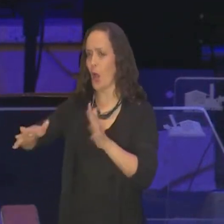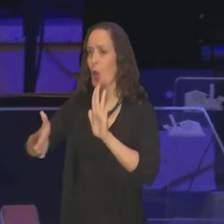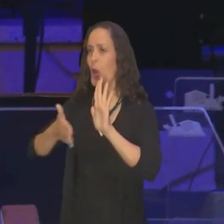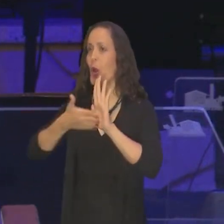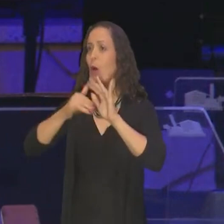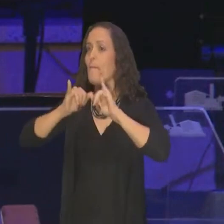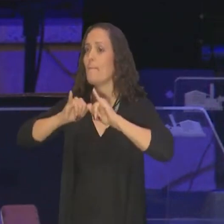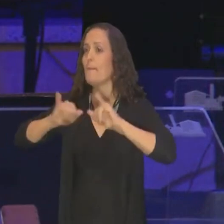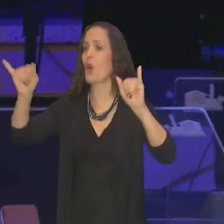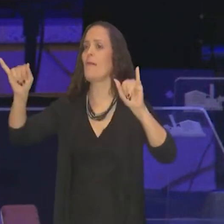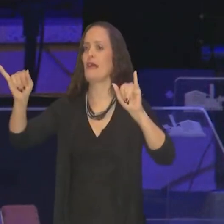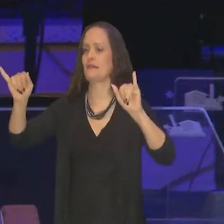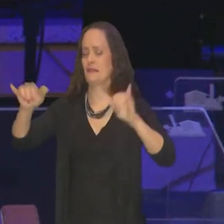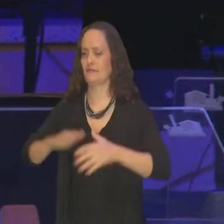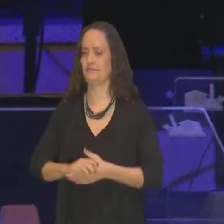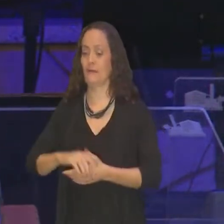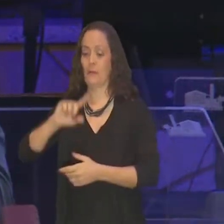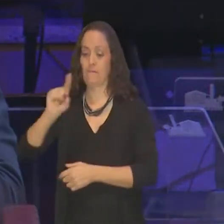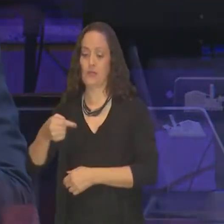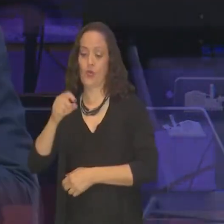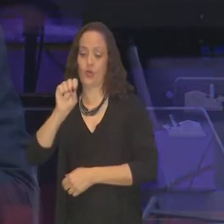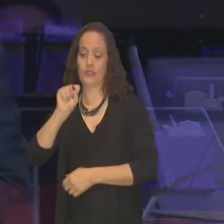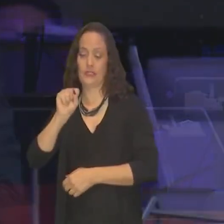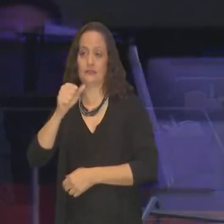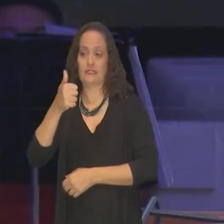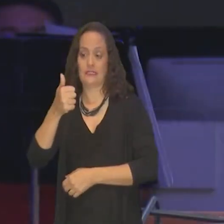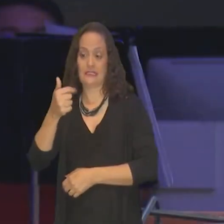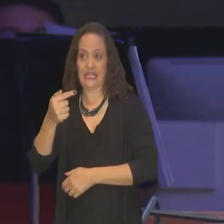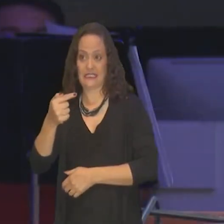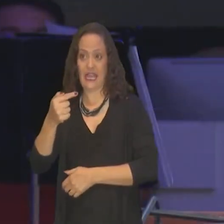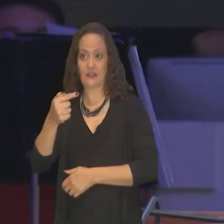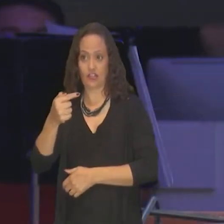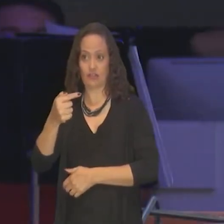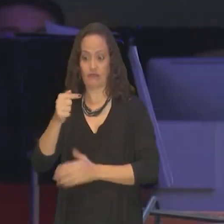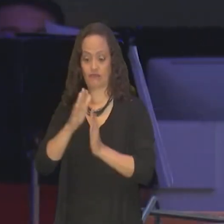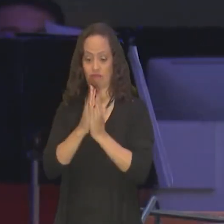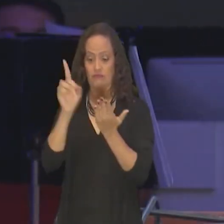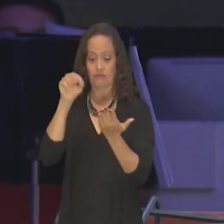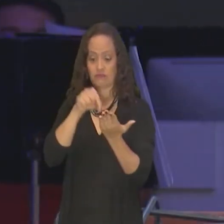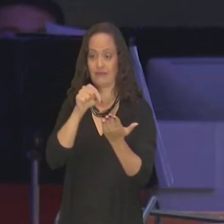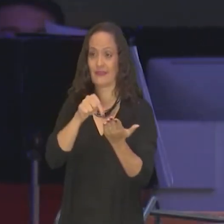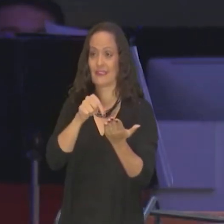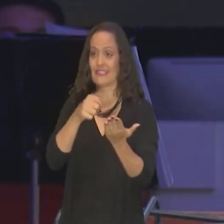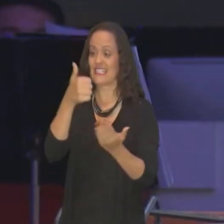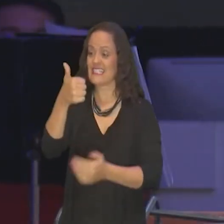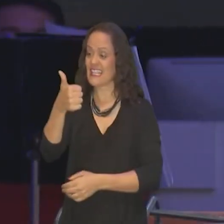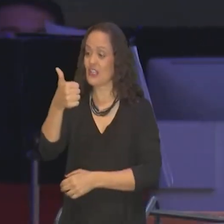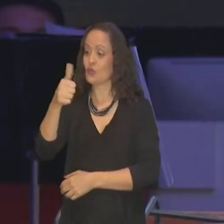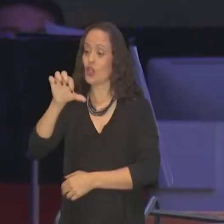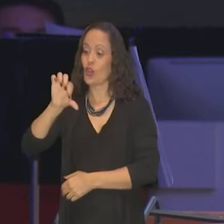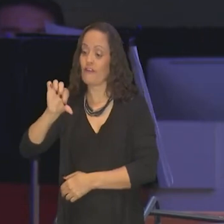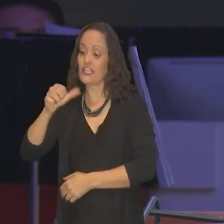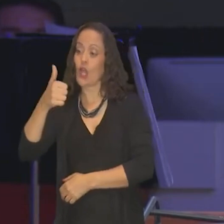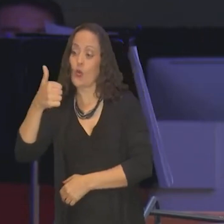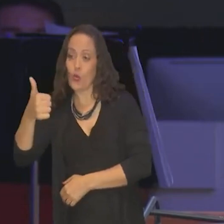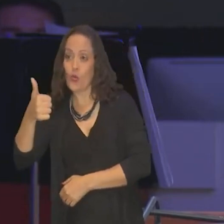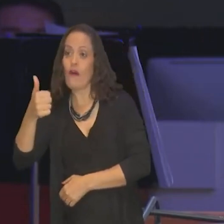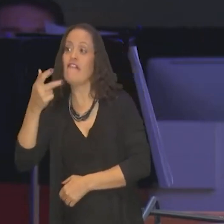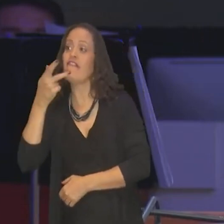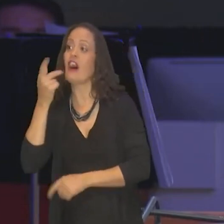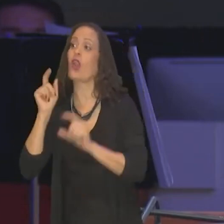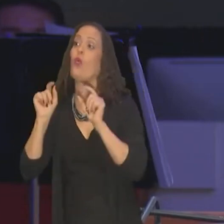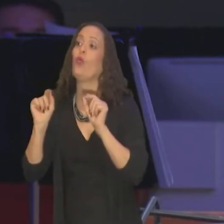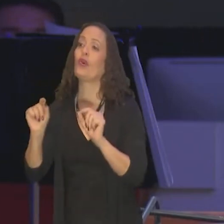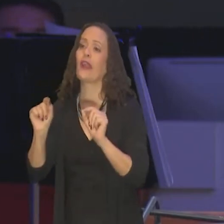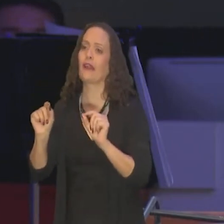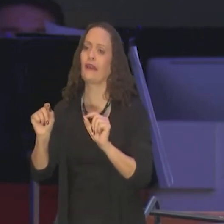Das 1817 predições encontradas na Bíblia, 191 diz respeito à